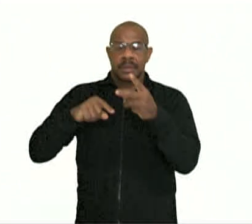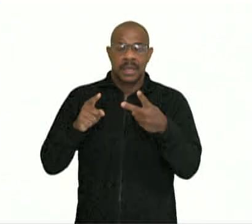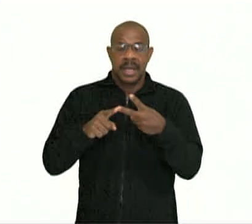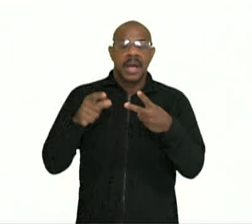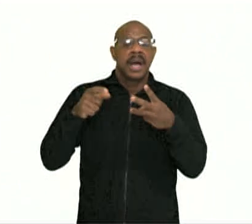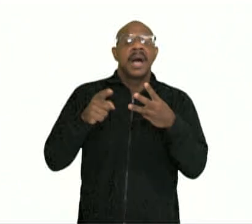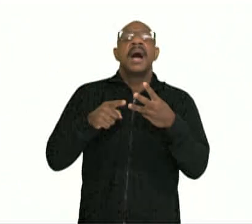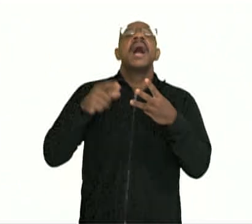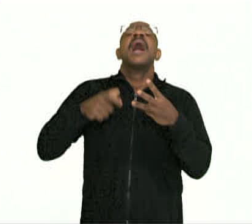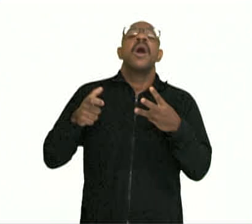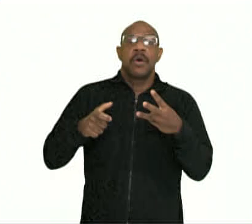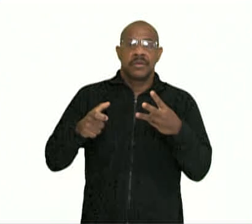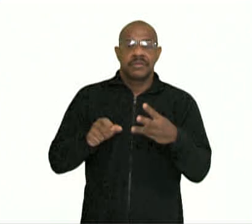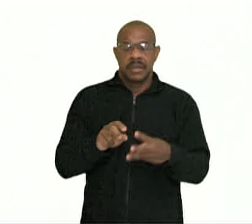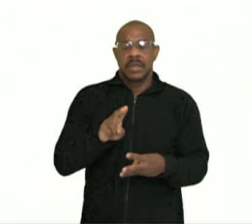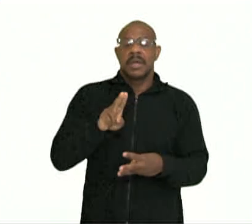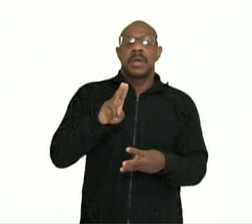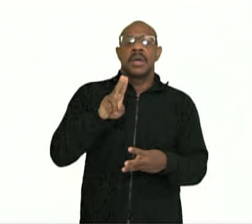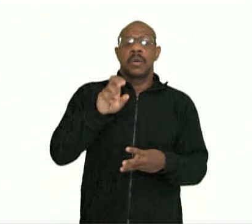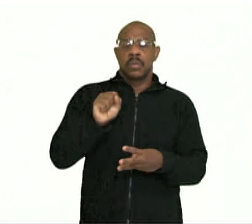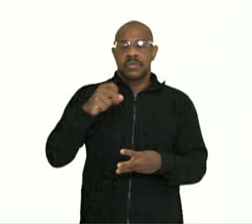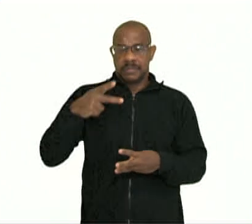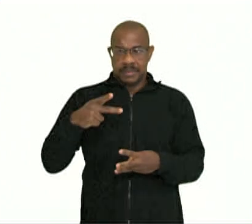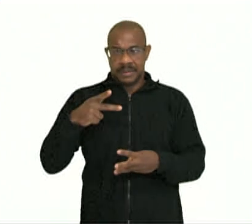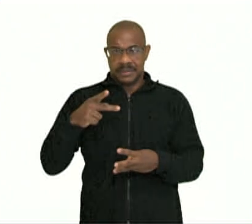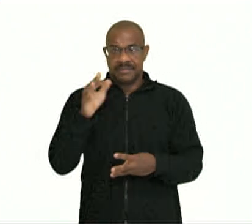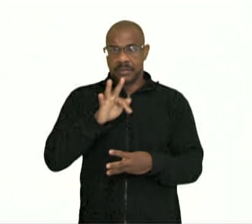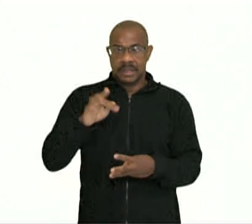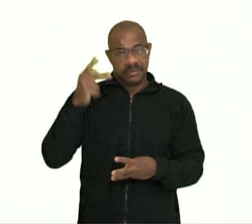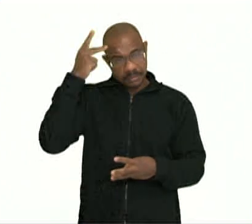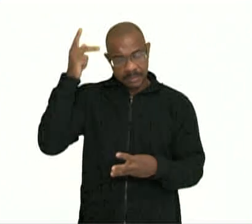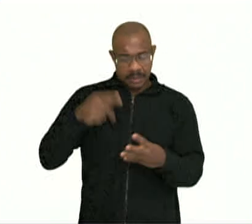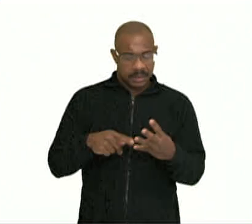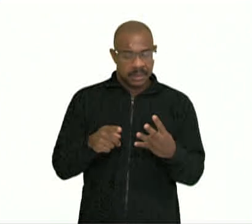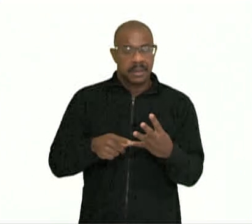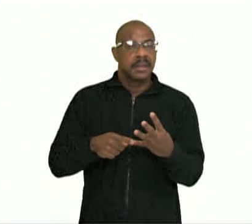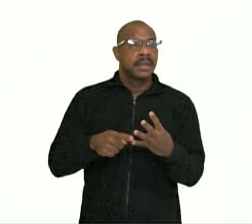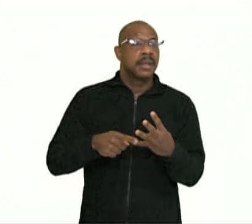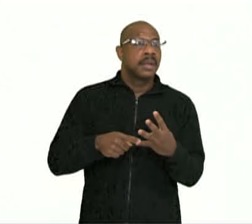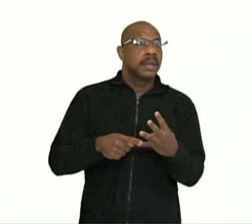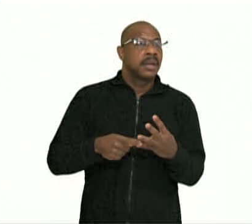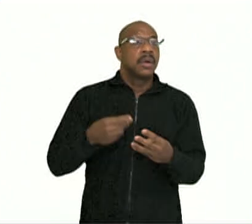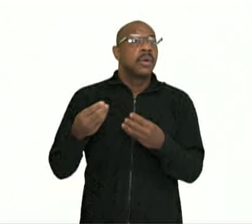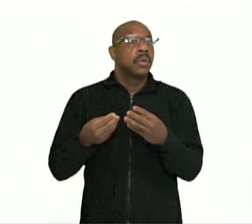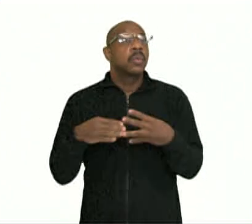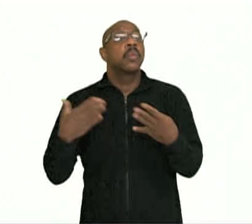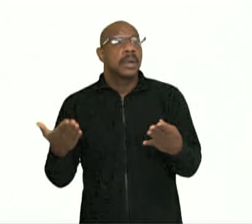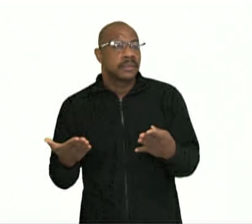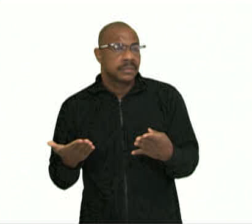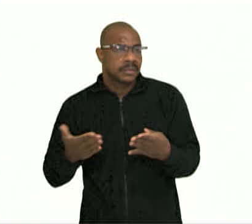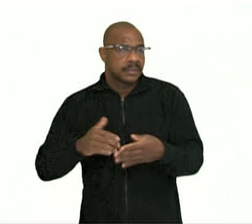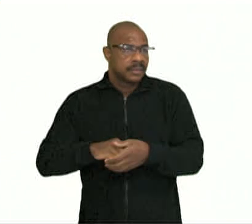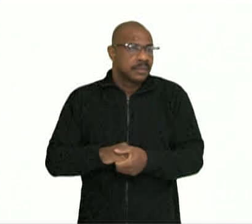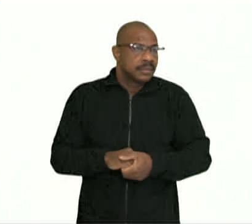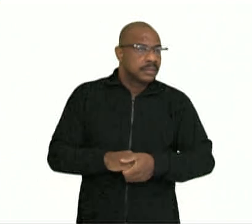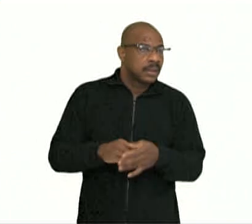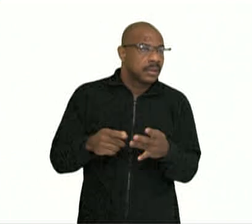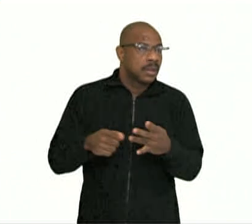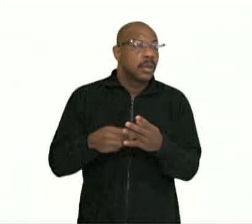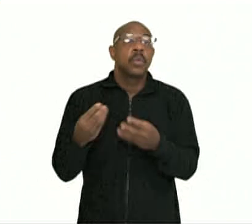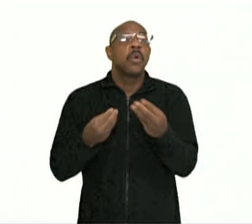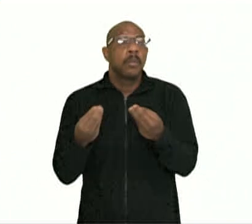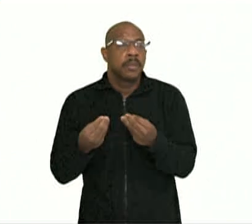USP, Universidade de São Paulo. Como? Encontro de professores no Diálogos da USP, o programa que tem lá,